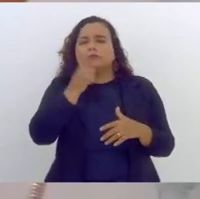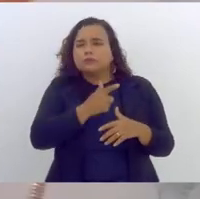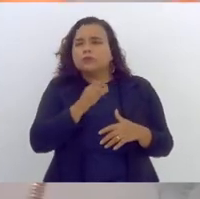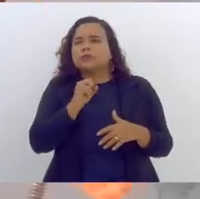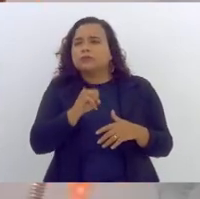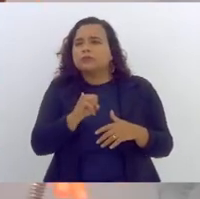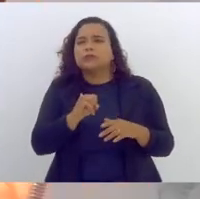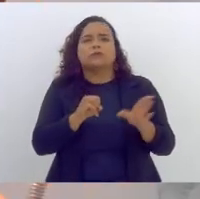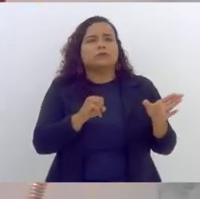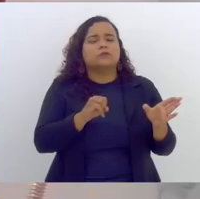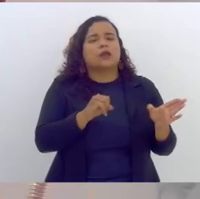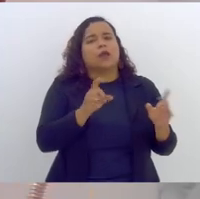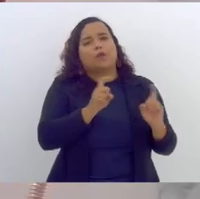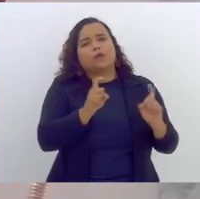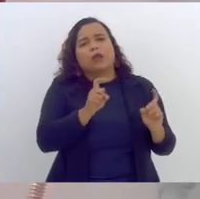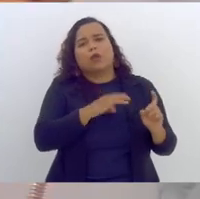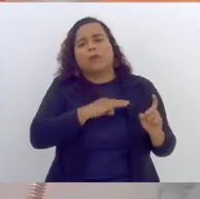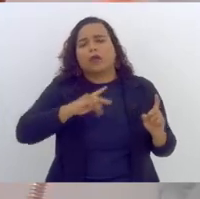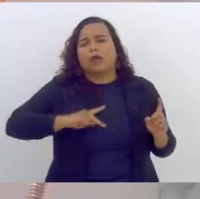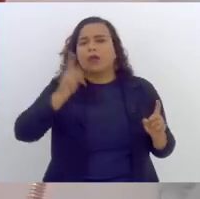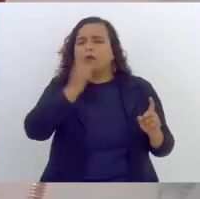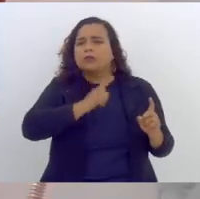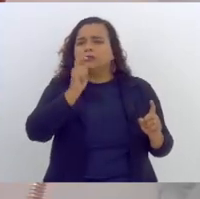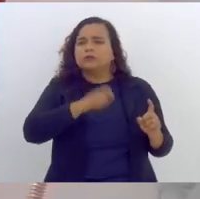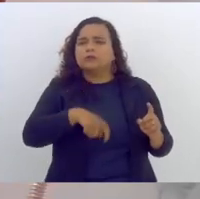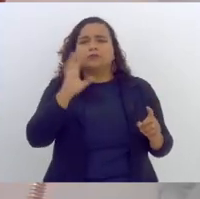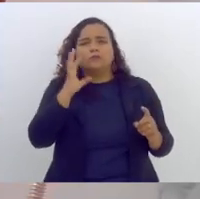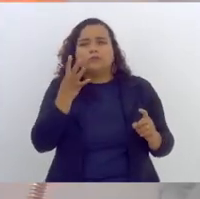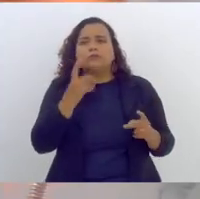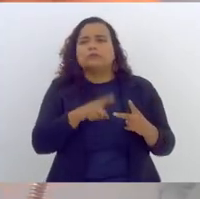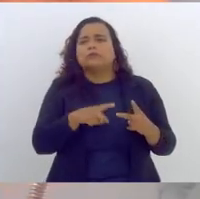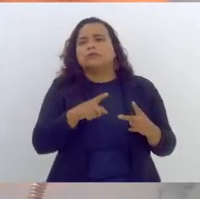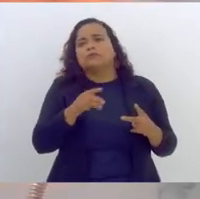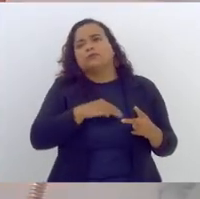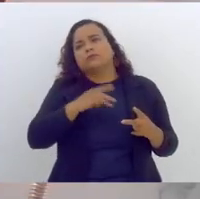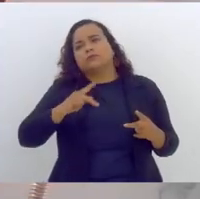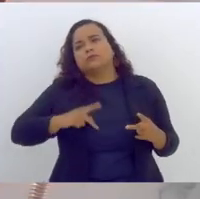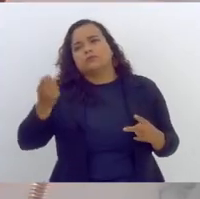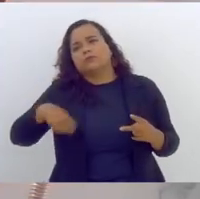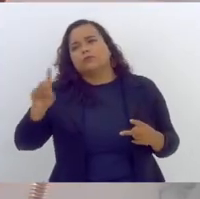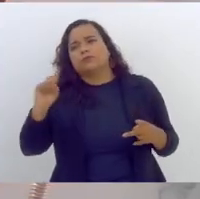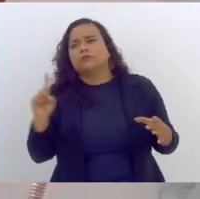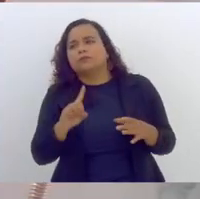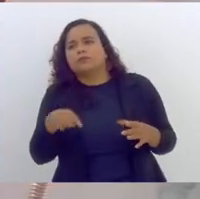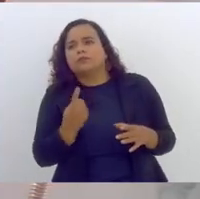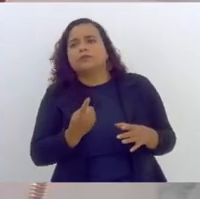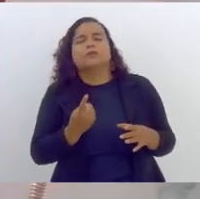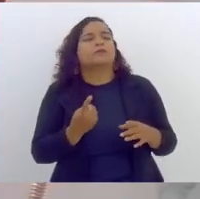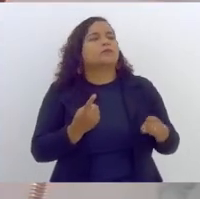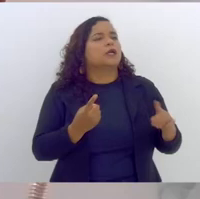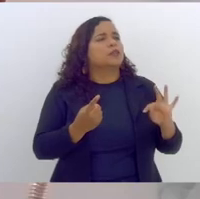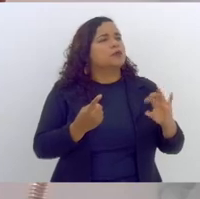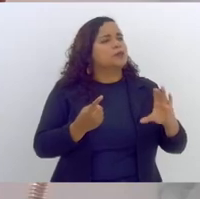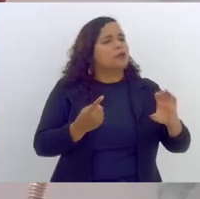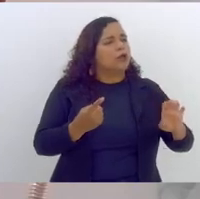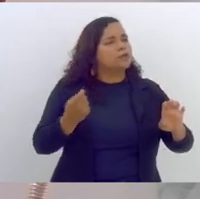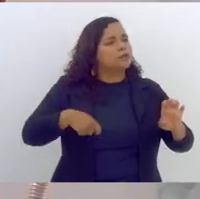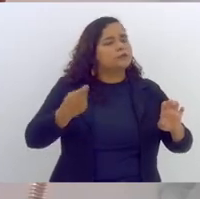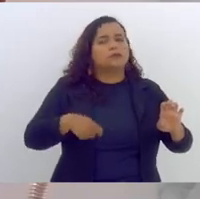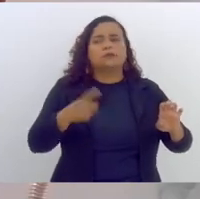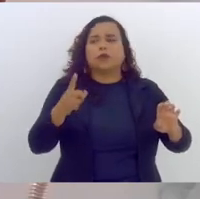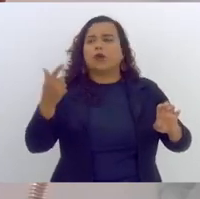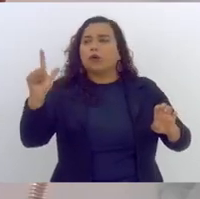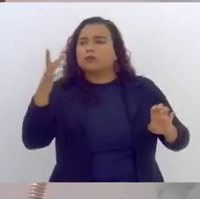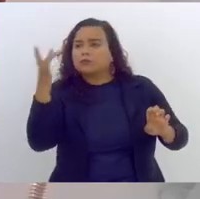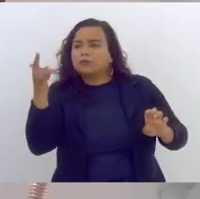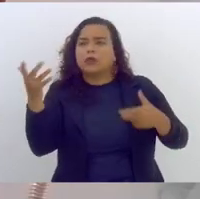a gente fizer uma reunião com o Ministério Público a gente pode ser uma não o mistério público não precisa entrar aqui mas precisa entrar o TCE precisa entrar sei